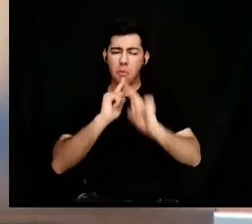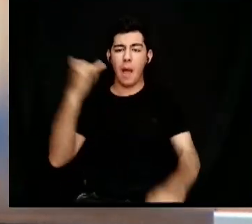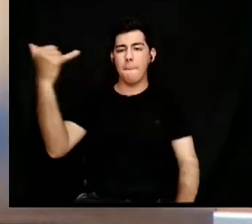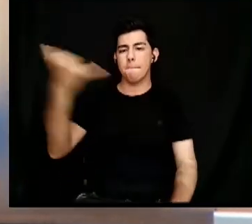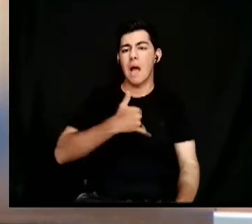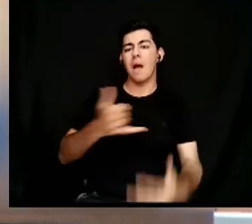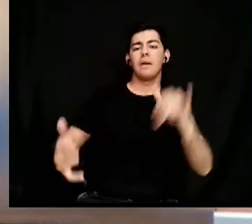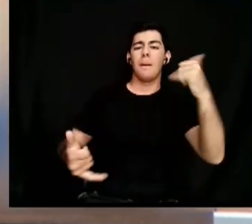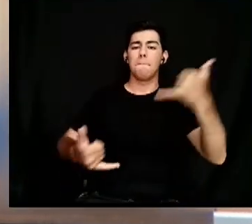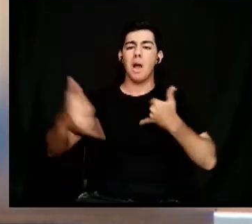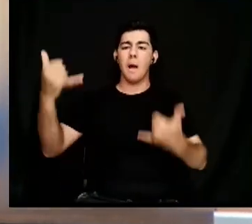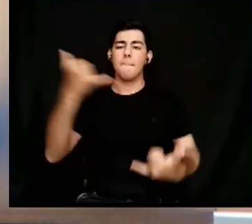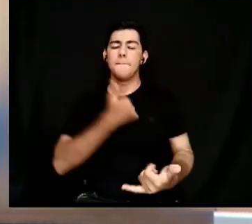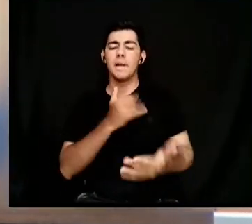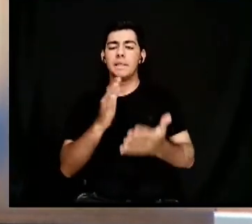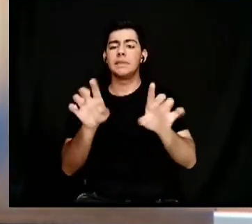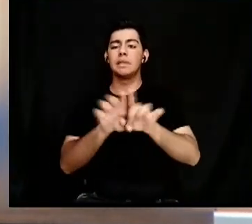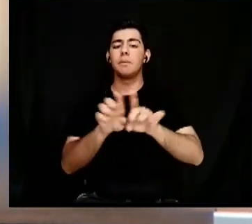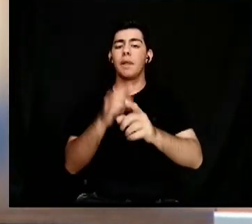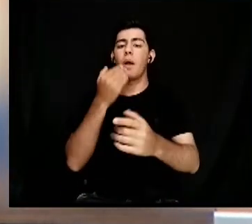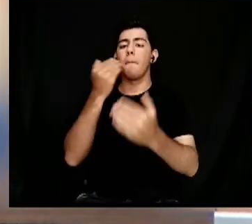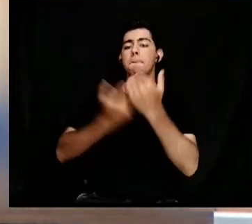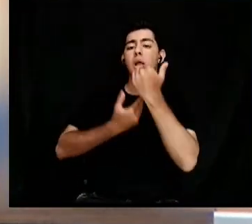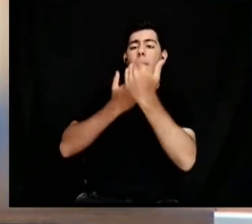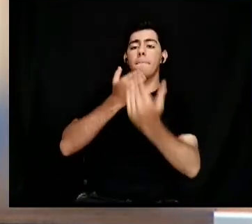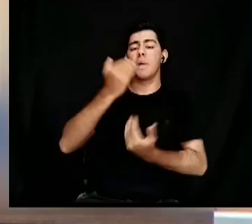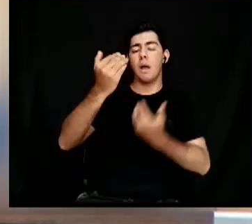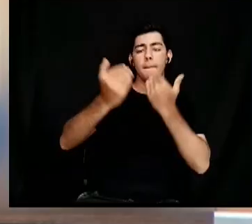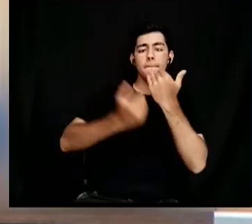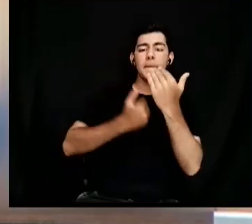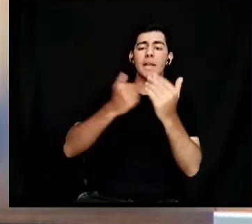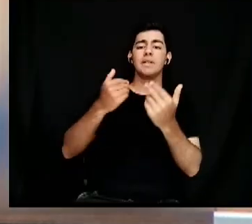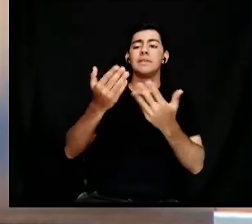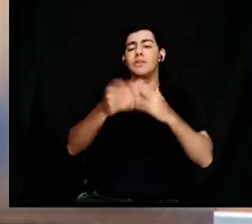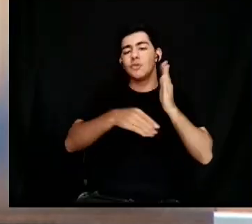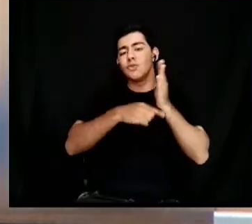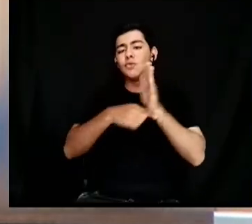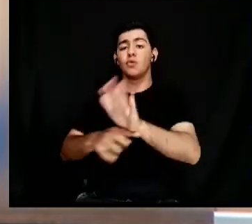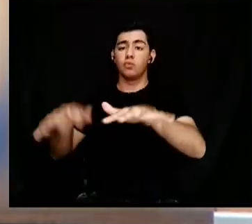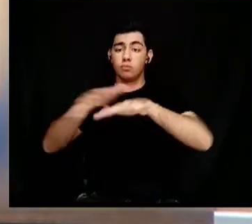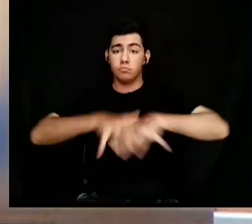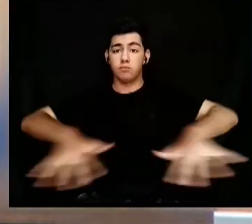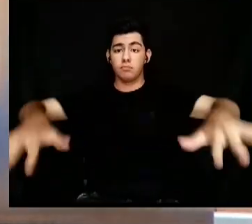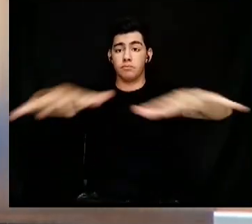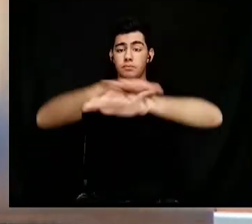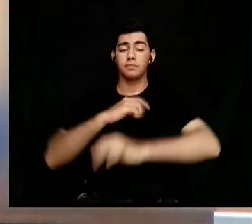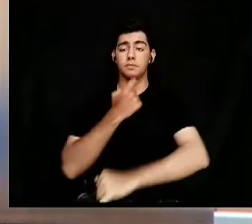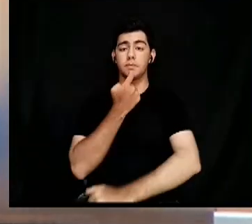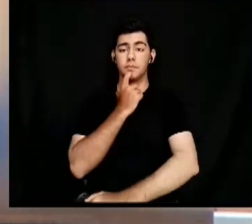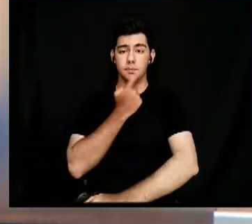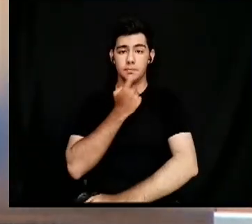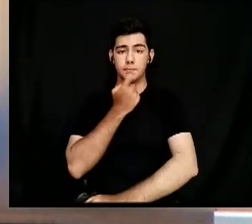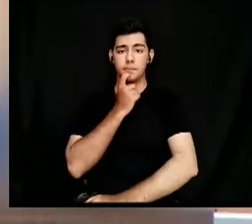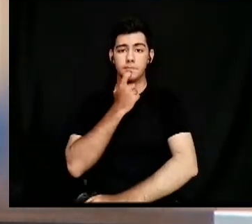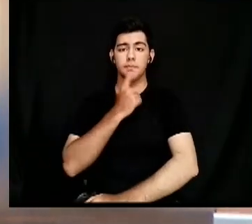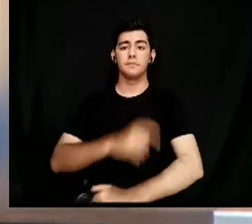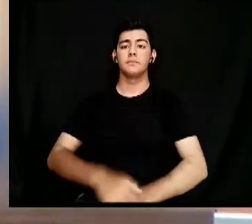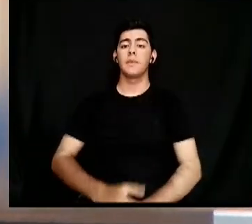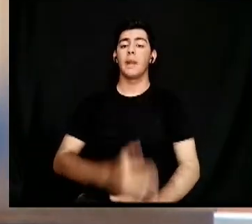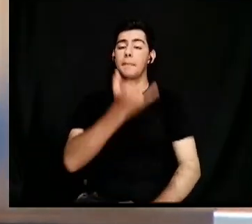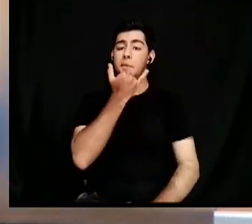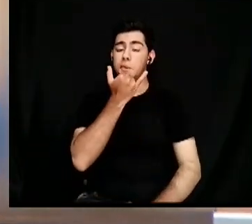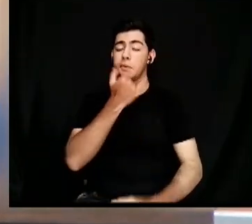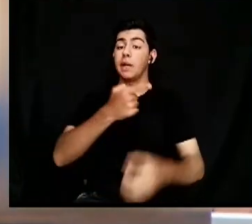dessa situação. E a região metropolitana de Campinas tem... a cidade de Campinas